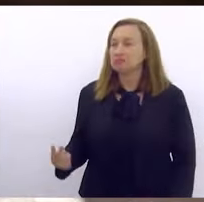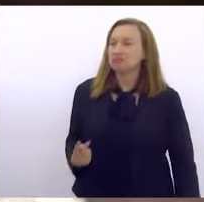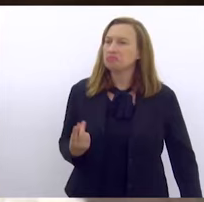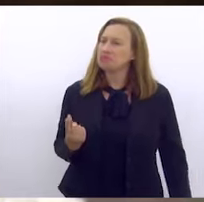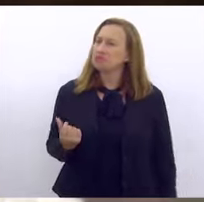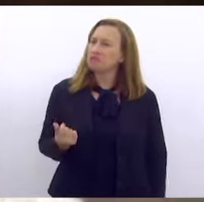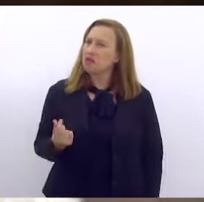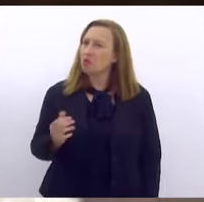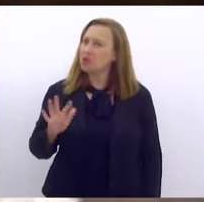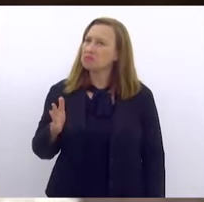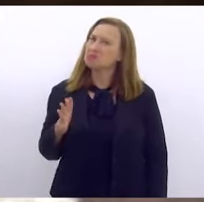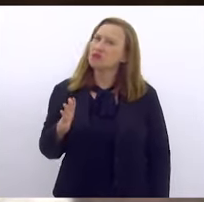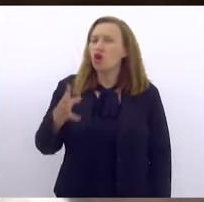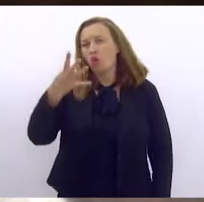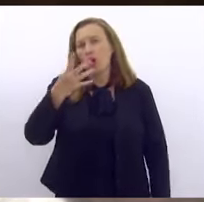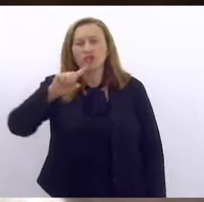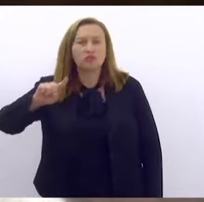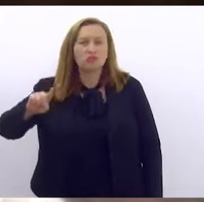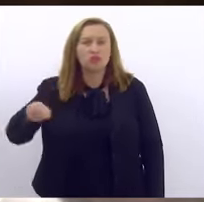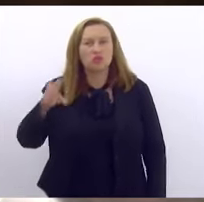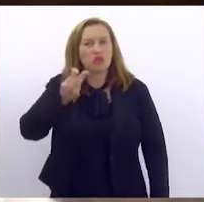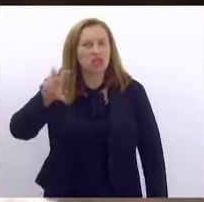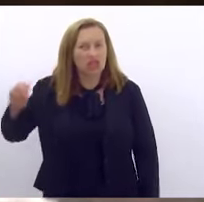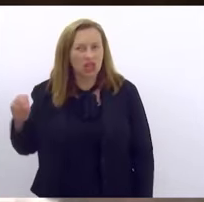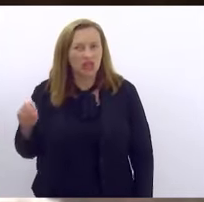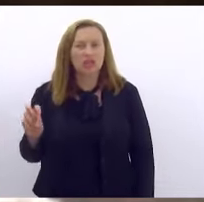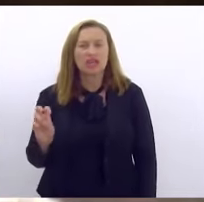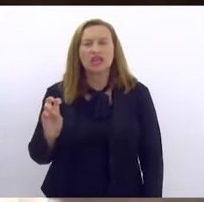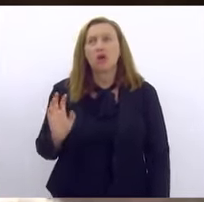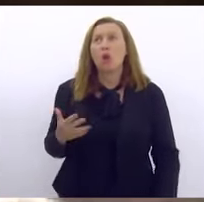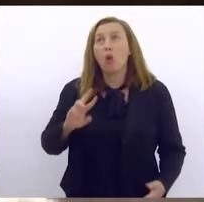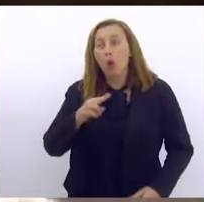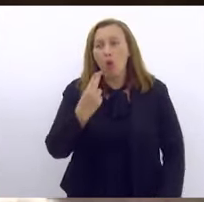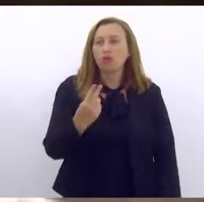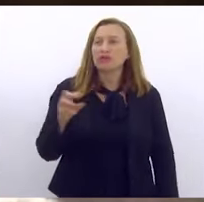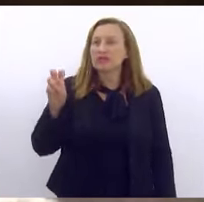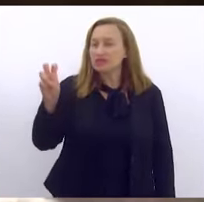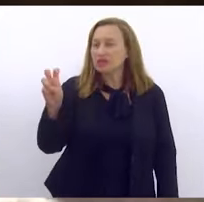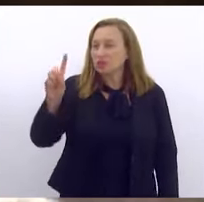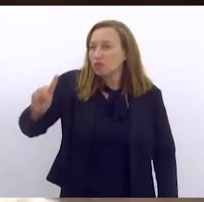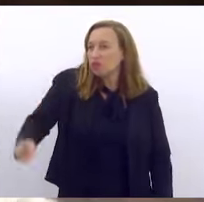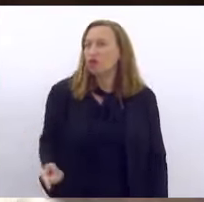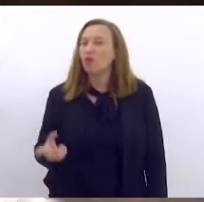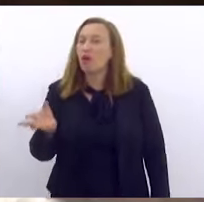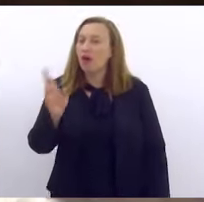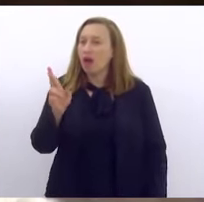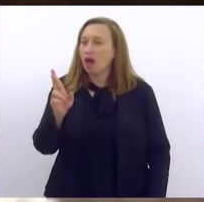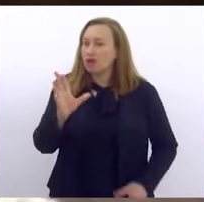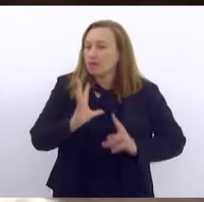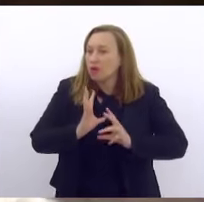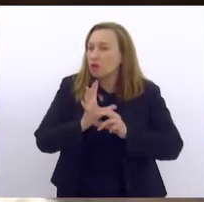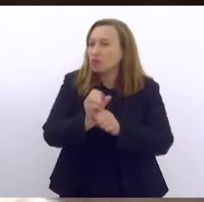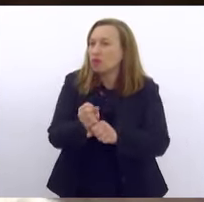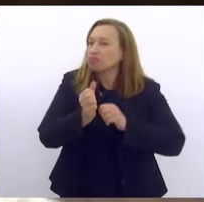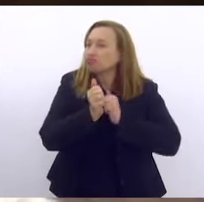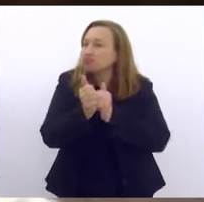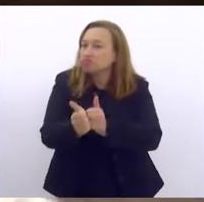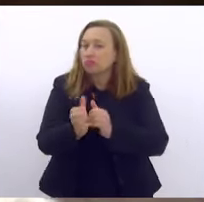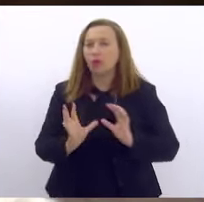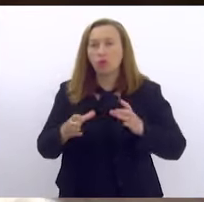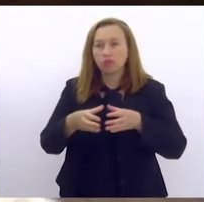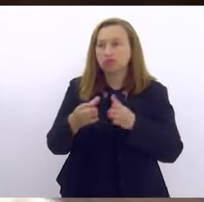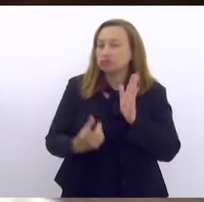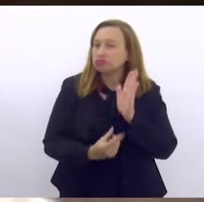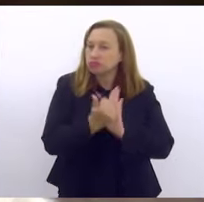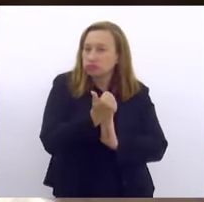médio em torno de R$ 4.500, R$ 5.000 de abono pelos cálculos que a gente tem acompanhado da Comissão de